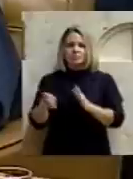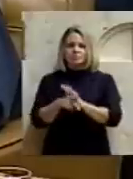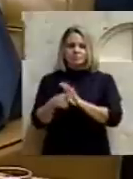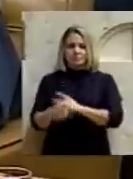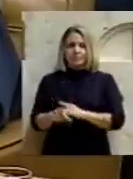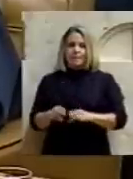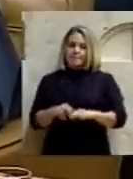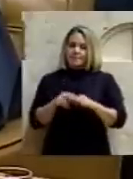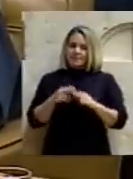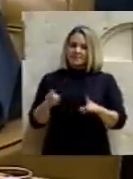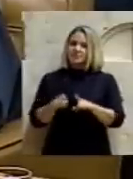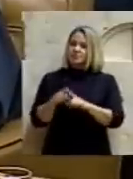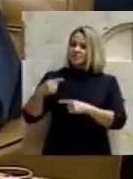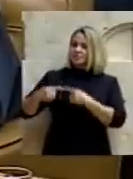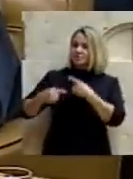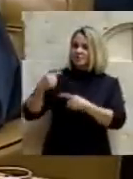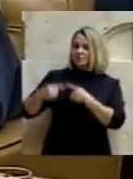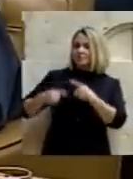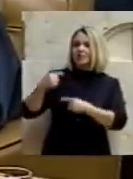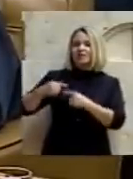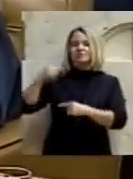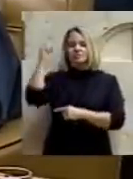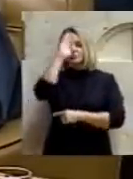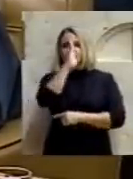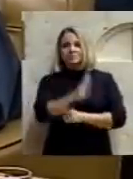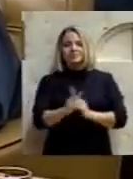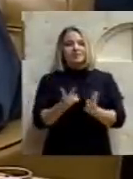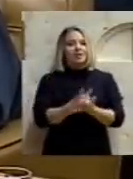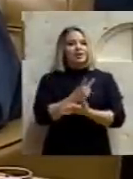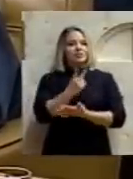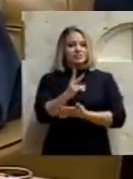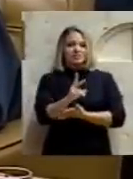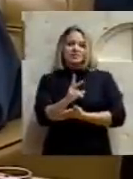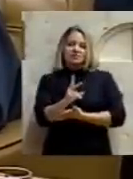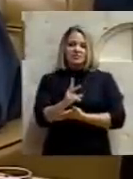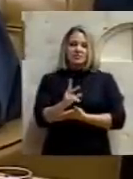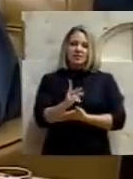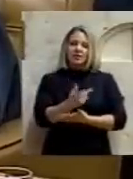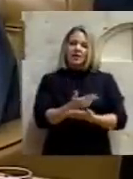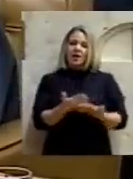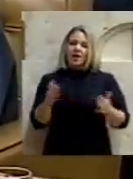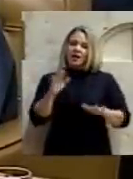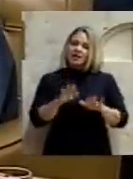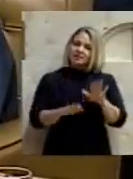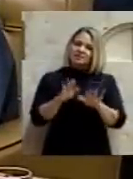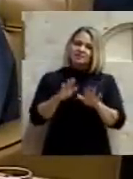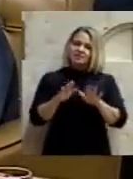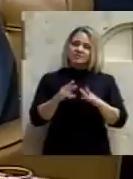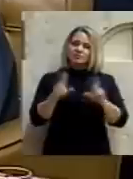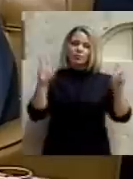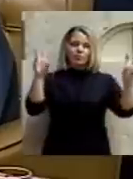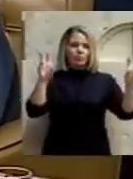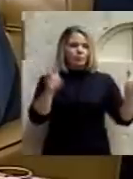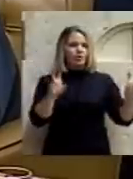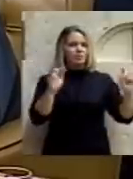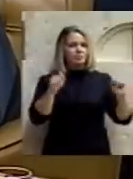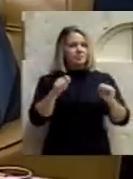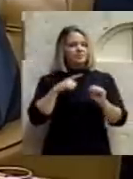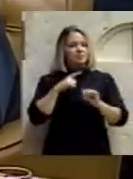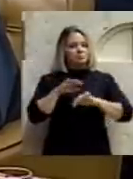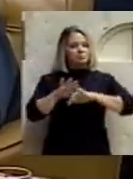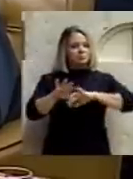por isso, o debate na Corte é realizado precisamente em situações que exigem uma análise